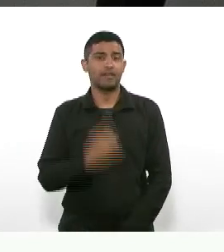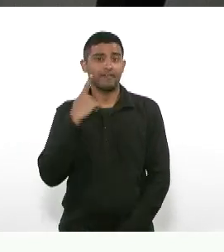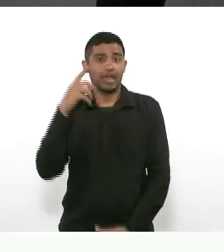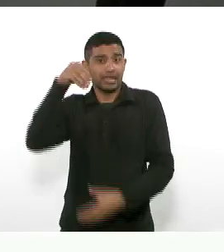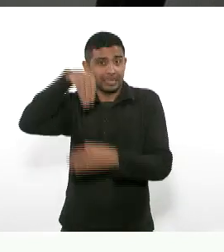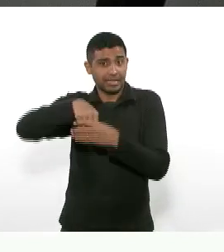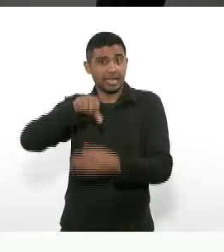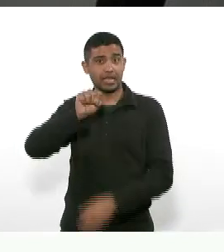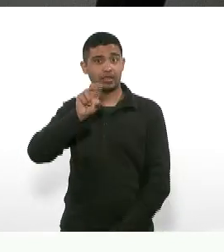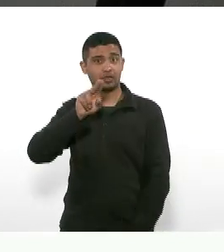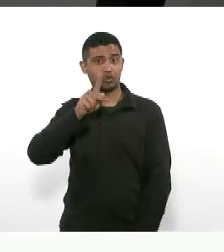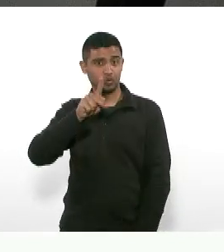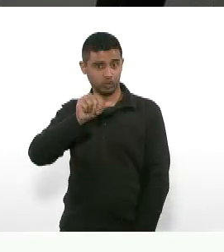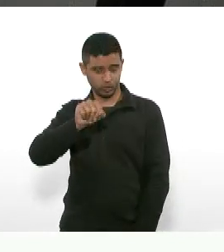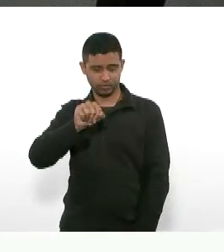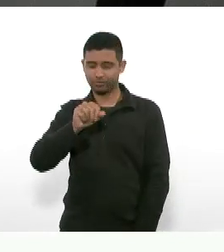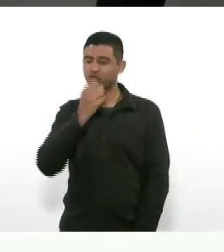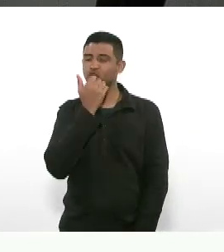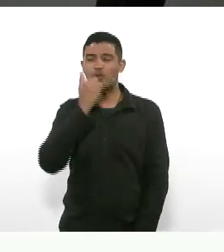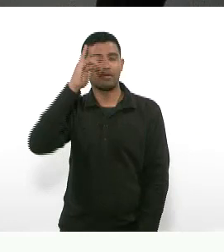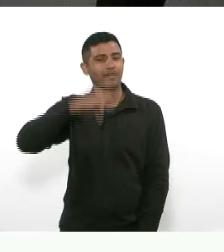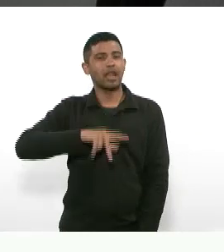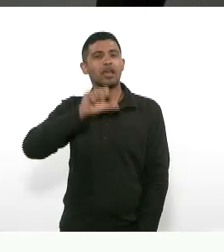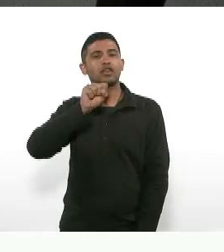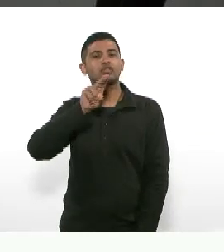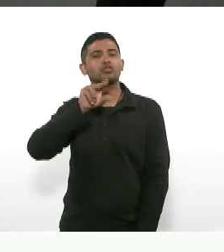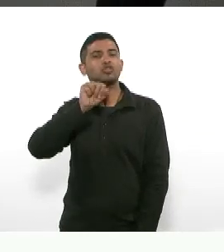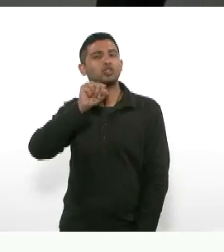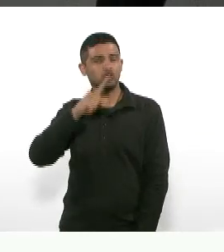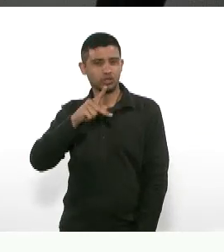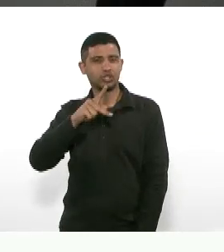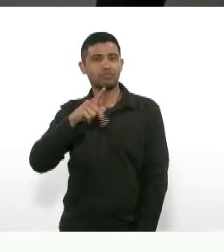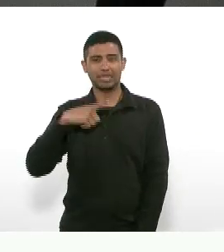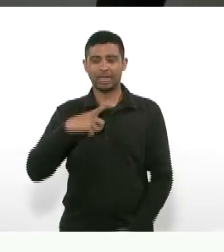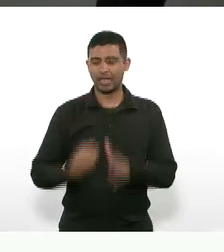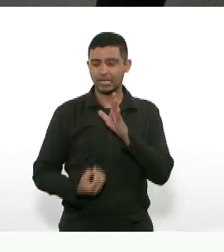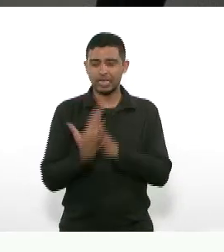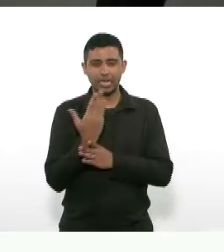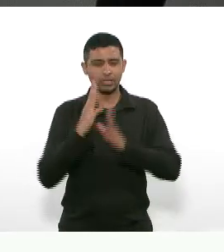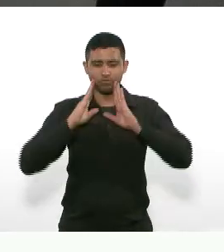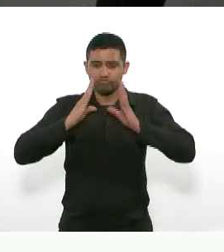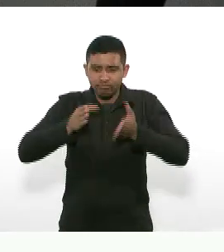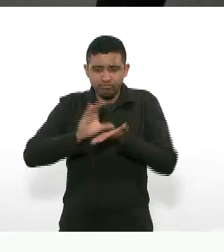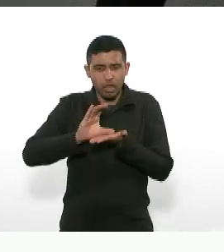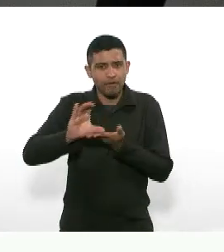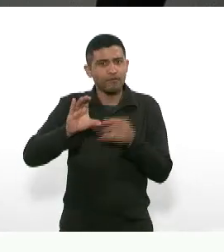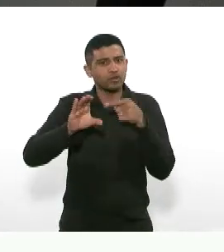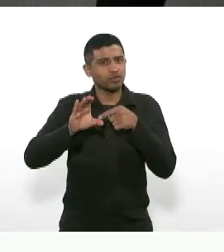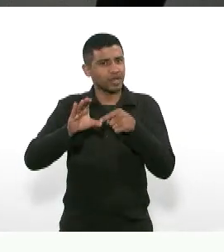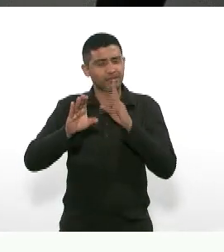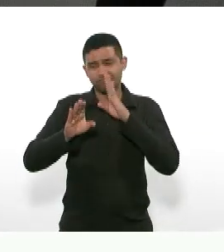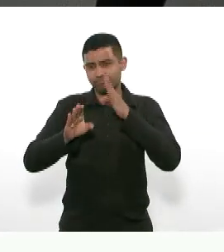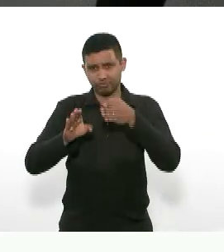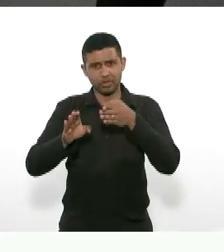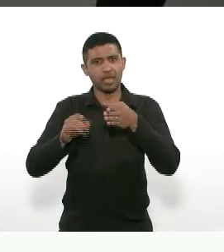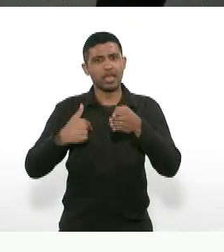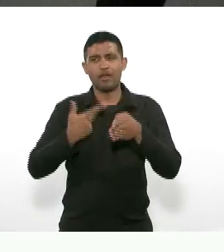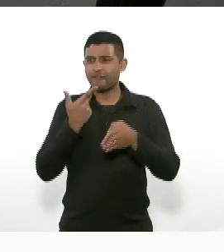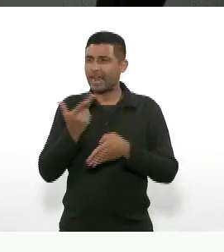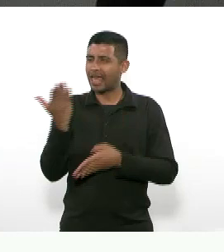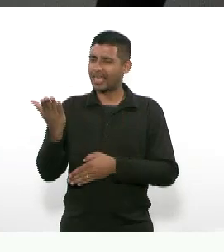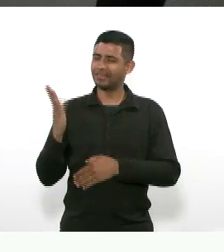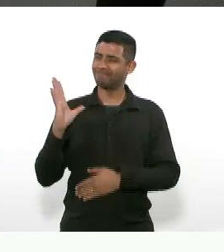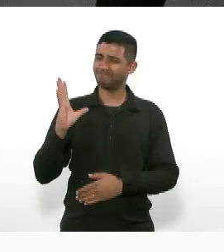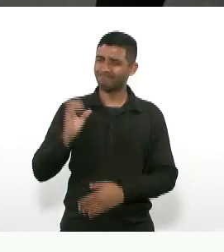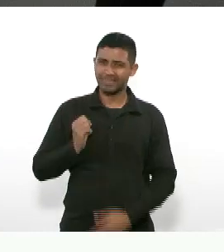SUSP há uma criação de um fundo específico. E aí, falando muito aqui com o nosso querido Coronel